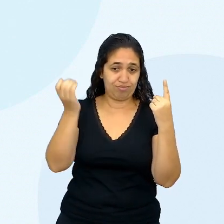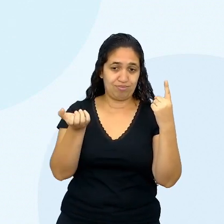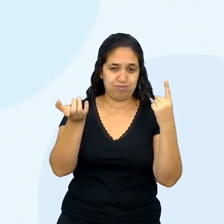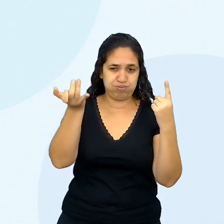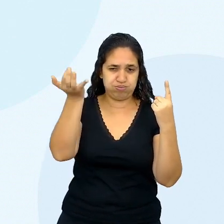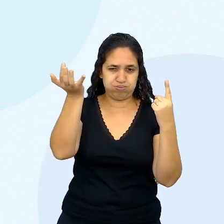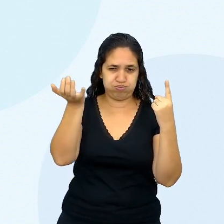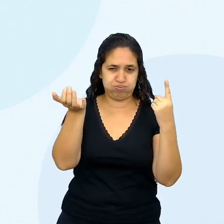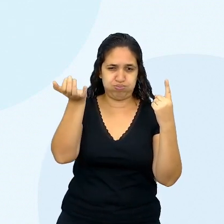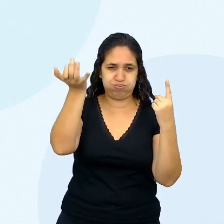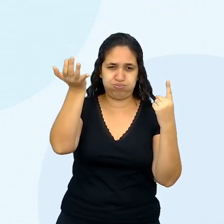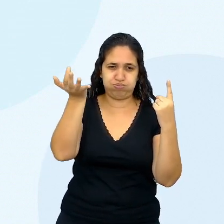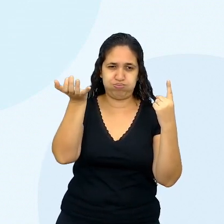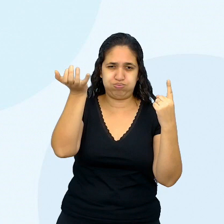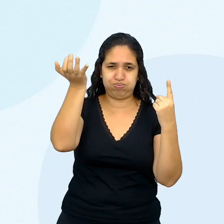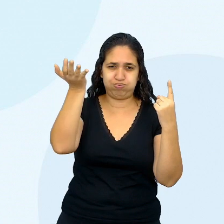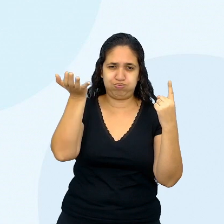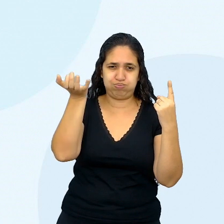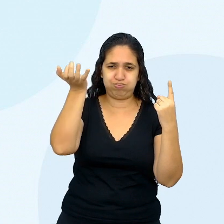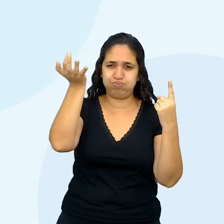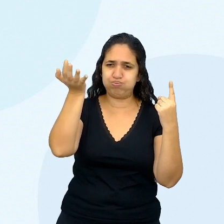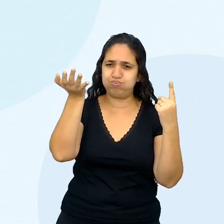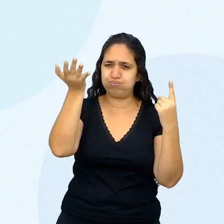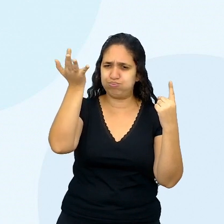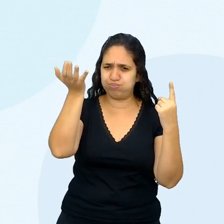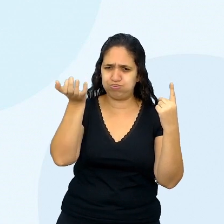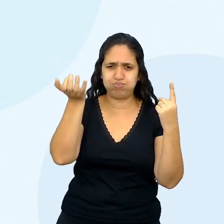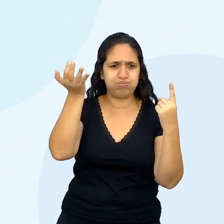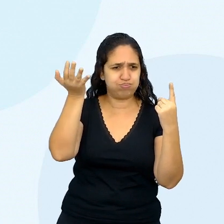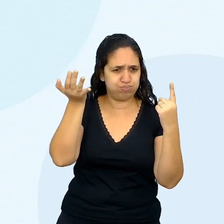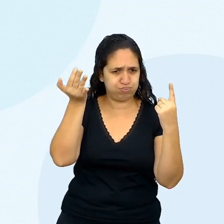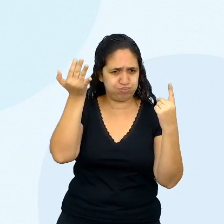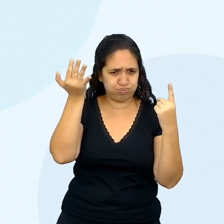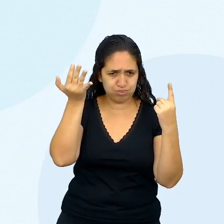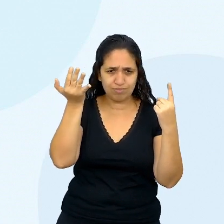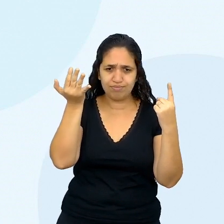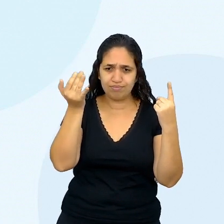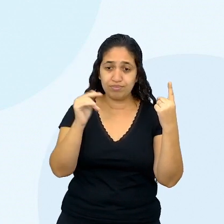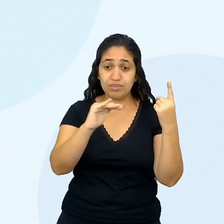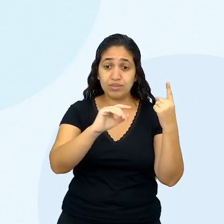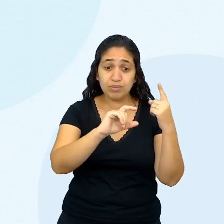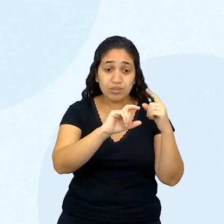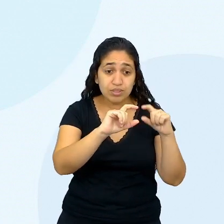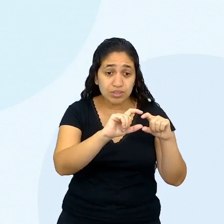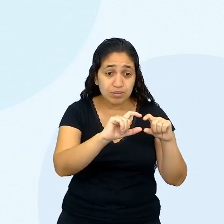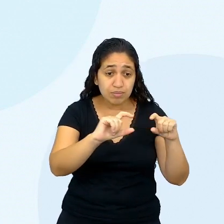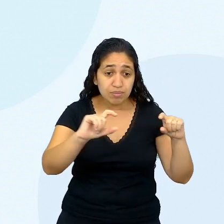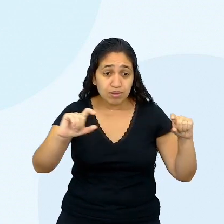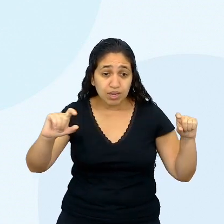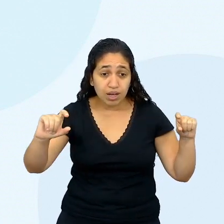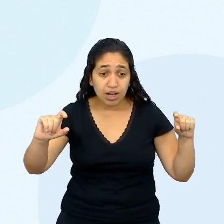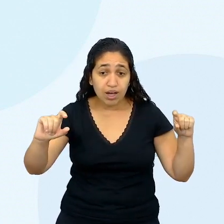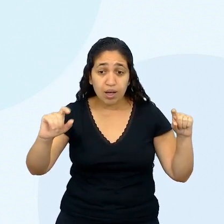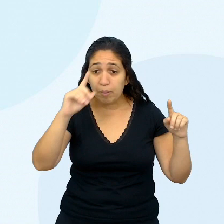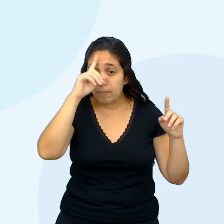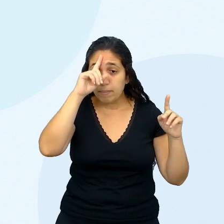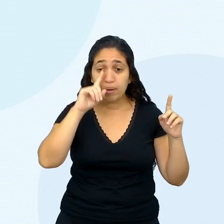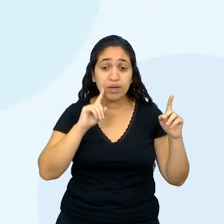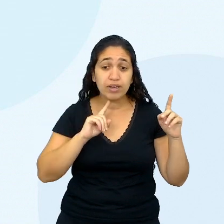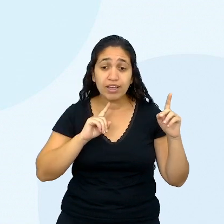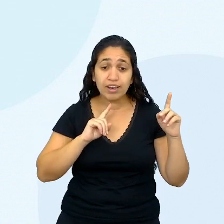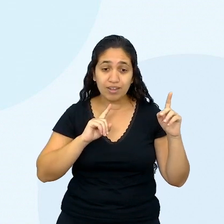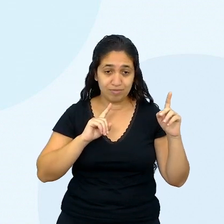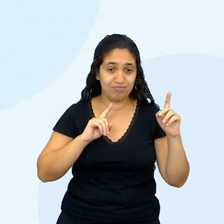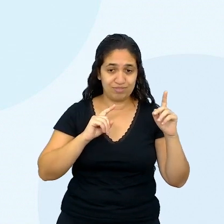desse gráfico é gigatoneladas de CO2. E a gente tem também ali a barrinha amarela também, né? Que eu acho